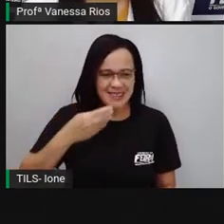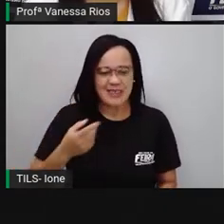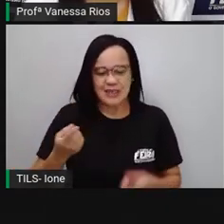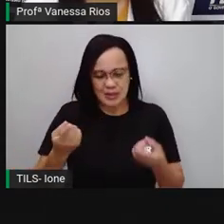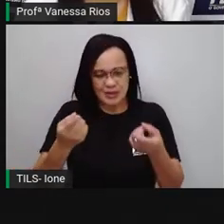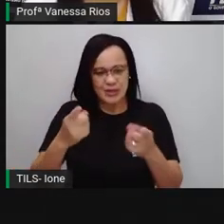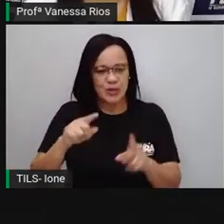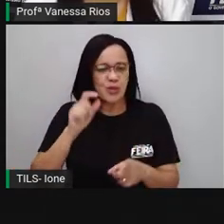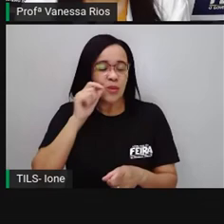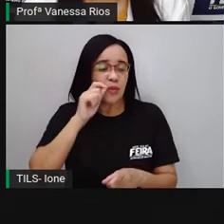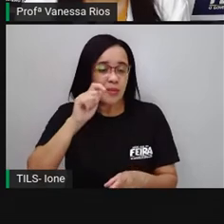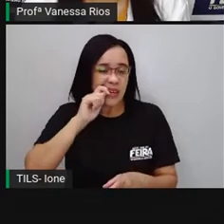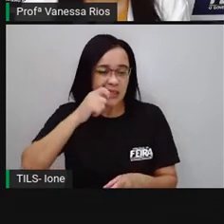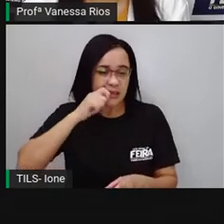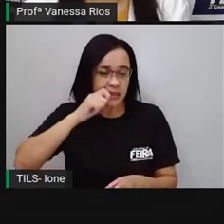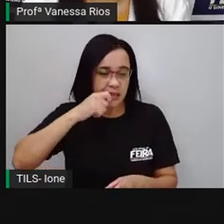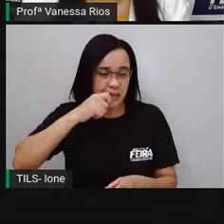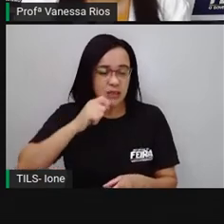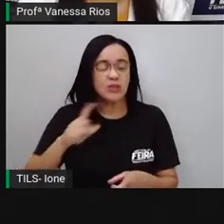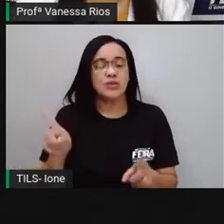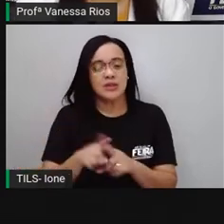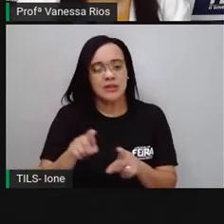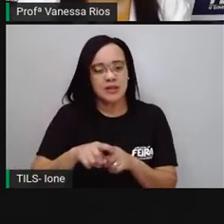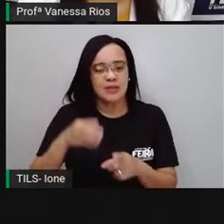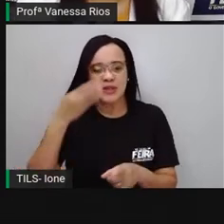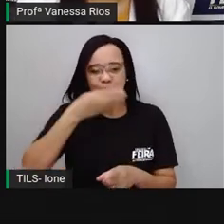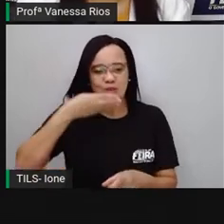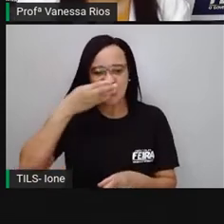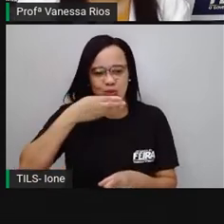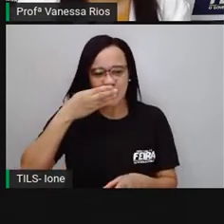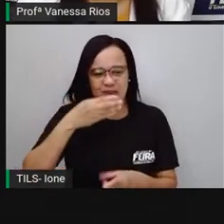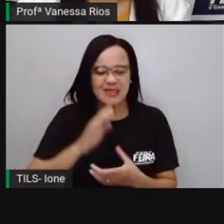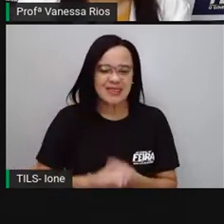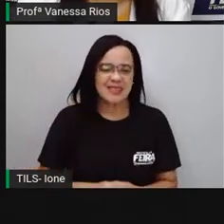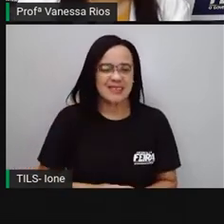aí representando os vértices. Vamos contar, então?